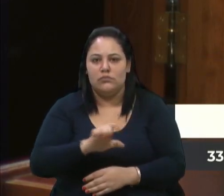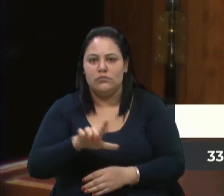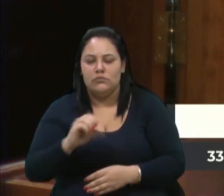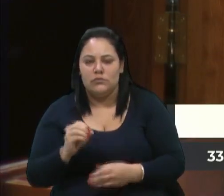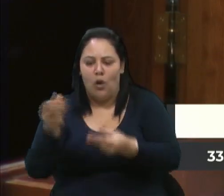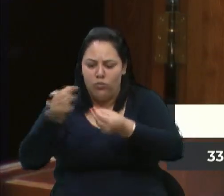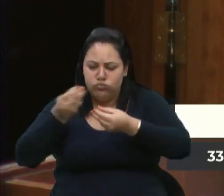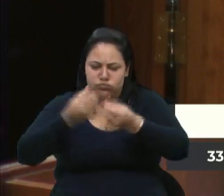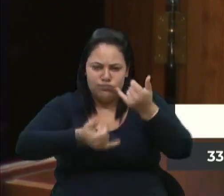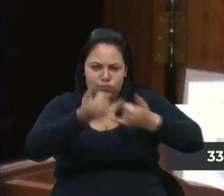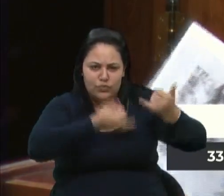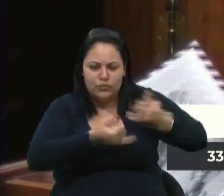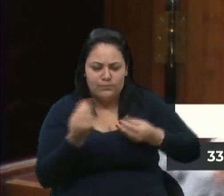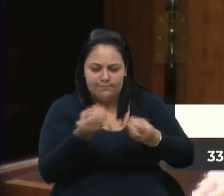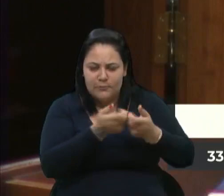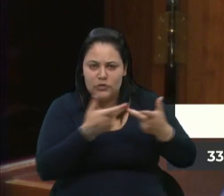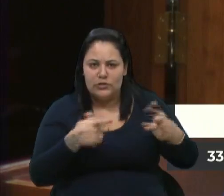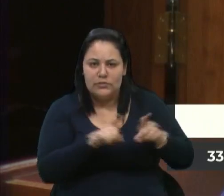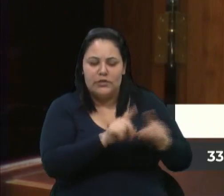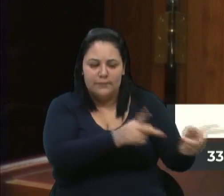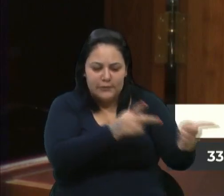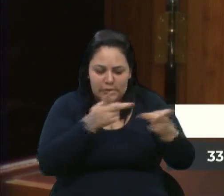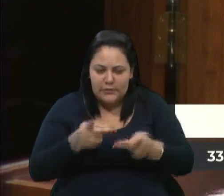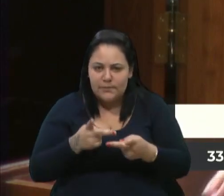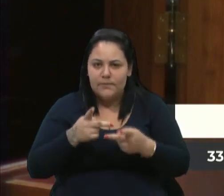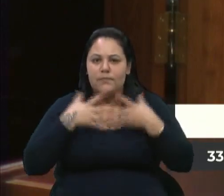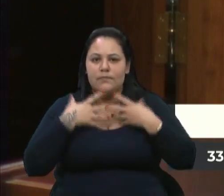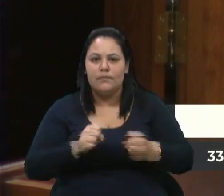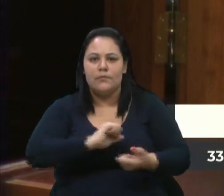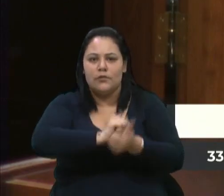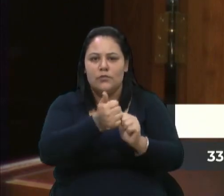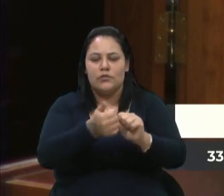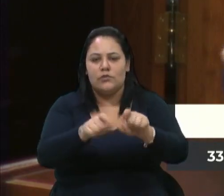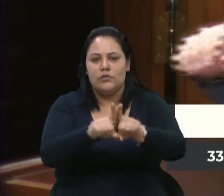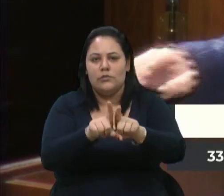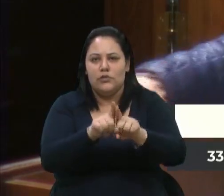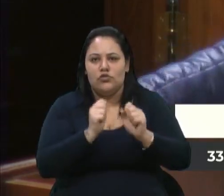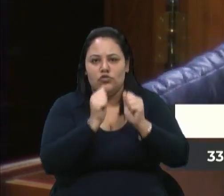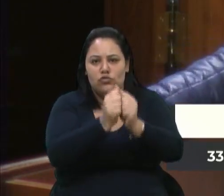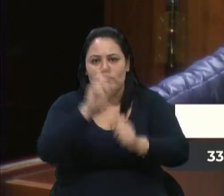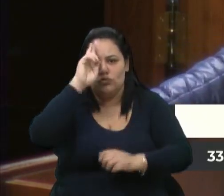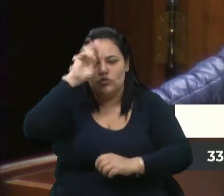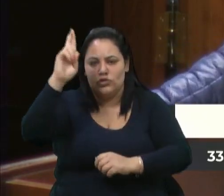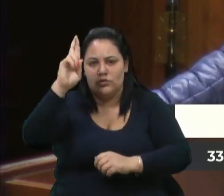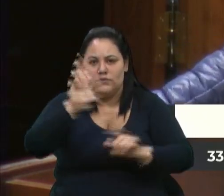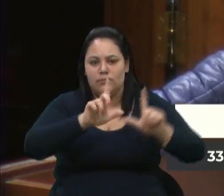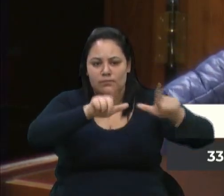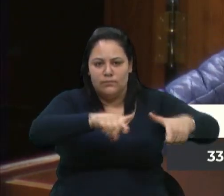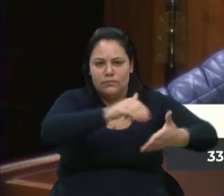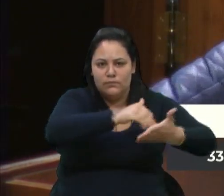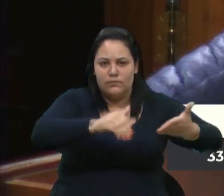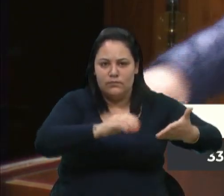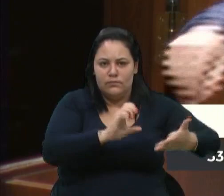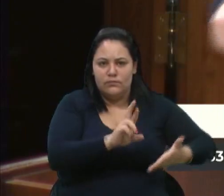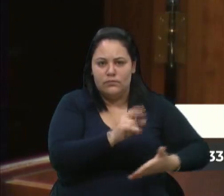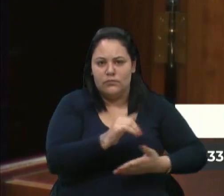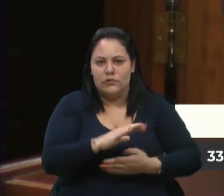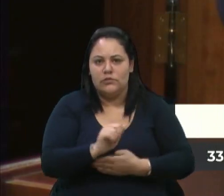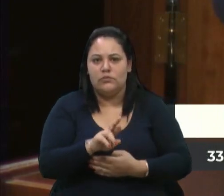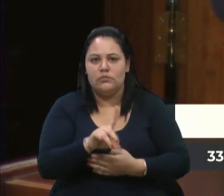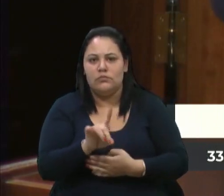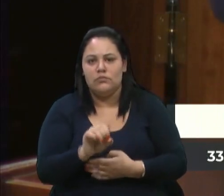muita informação. Eu estive na Secretaria de Esporte também, com o chefe de gabinete, Ricardo Calciolani, que valeria